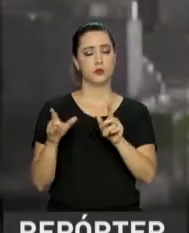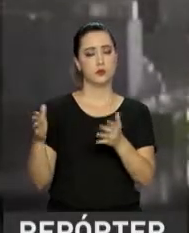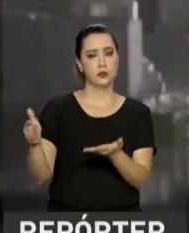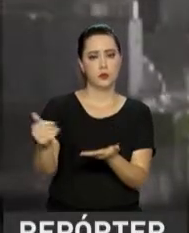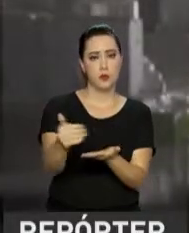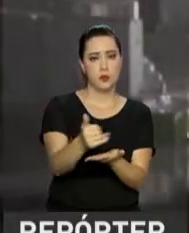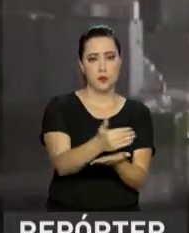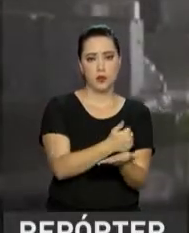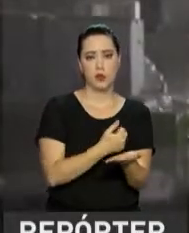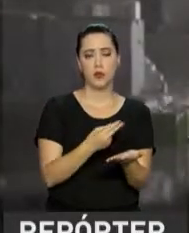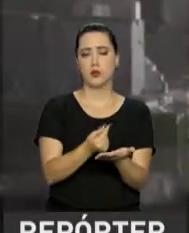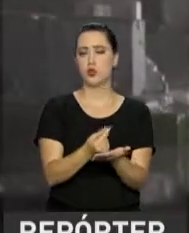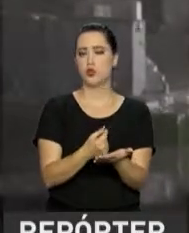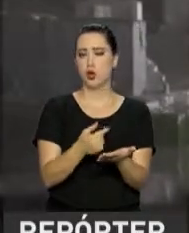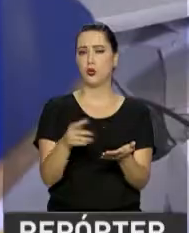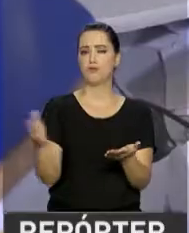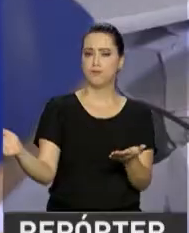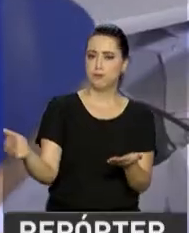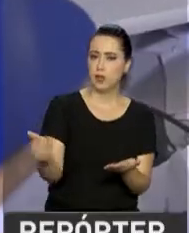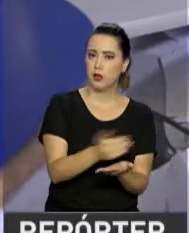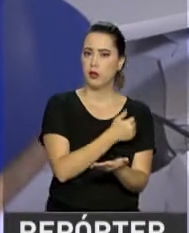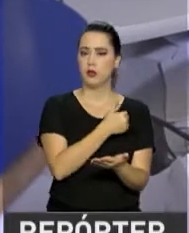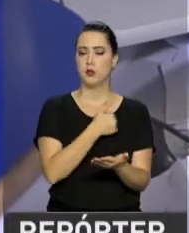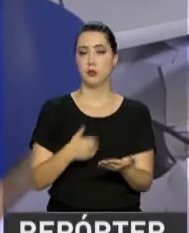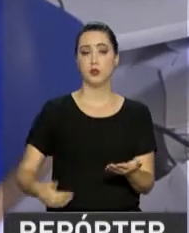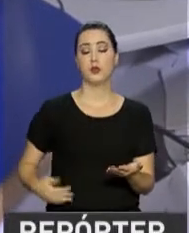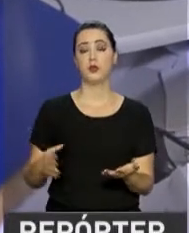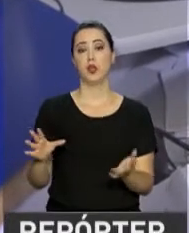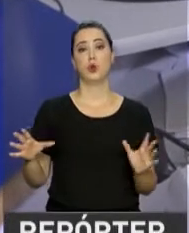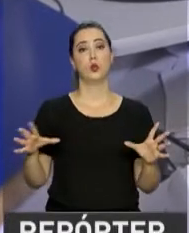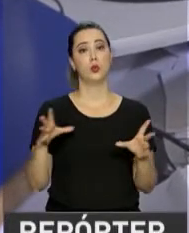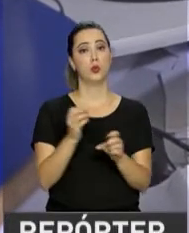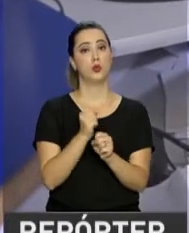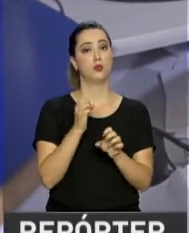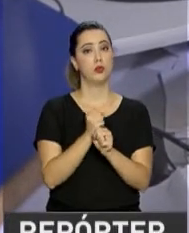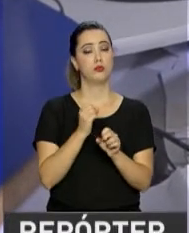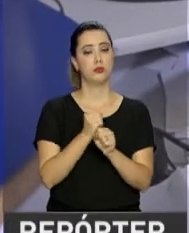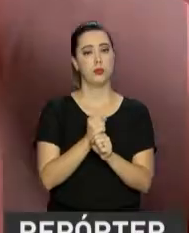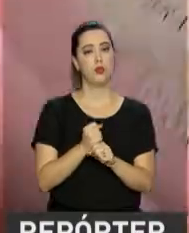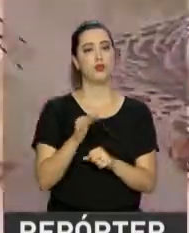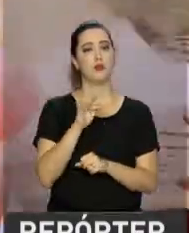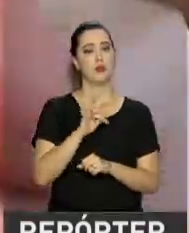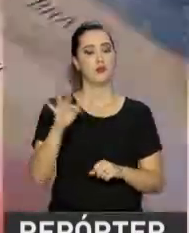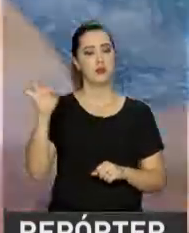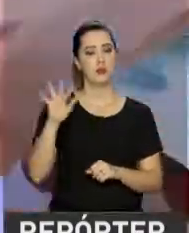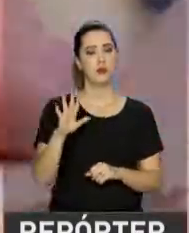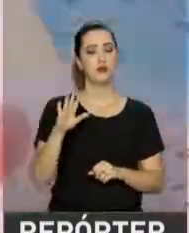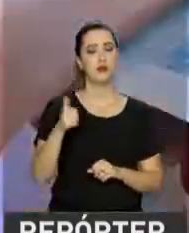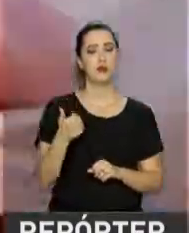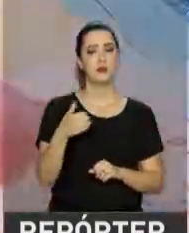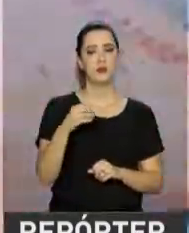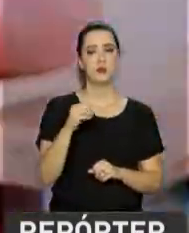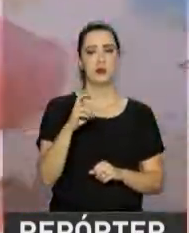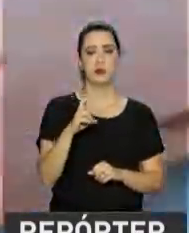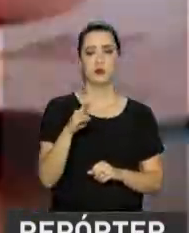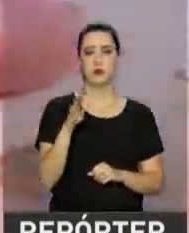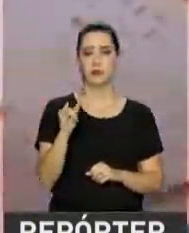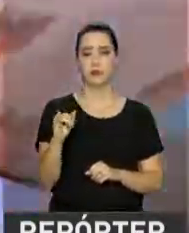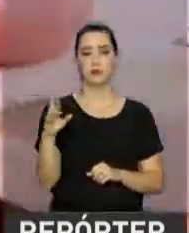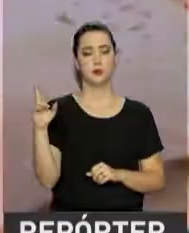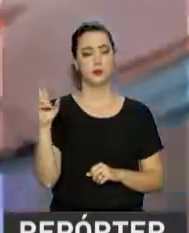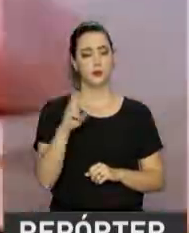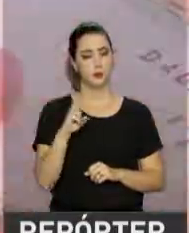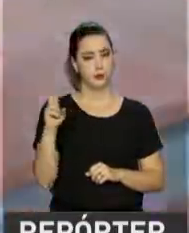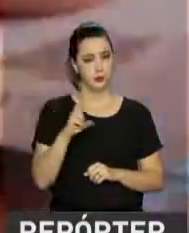impostos tributos e contribuições arrecadação total das receitas federais foi de 105 bilhões